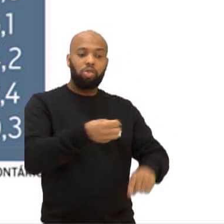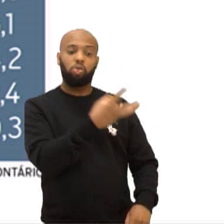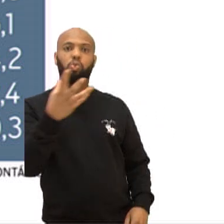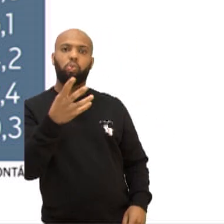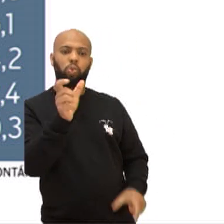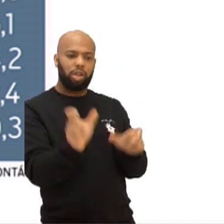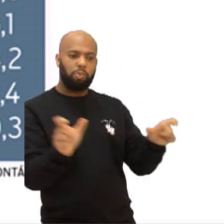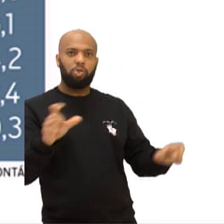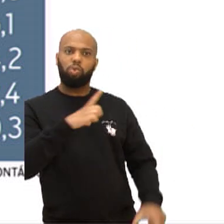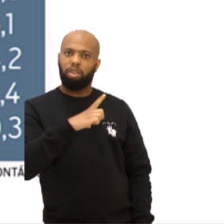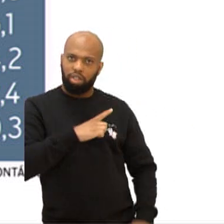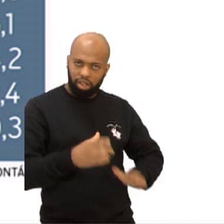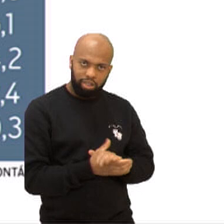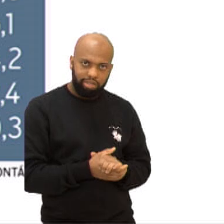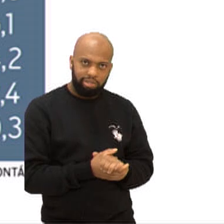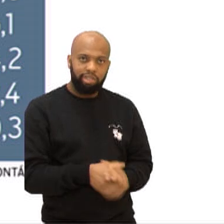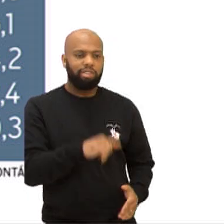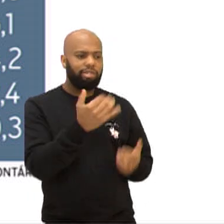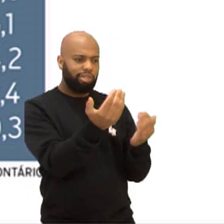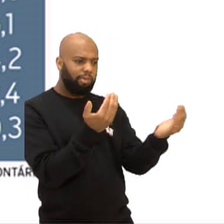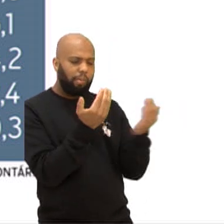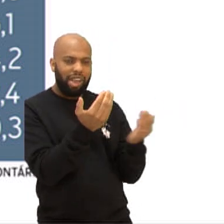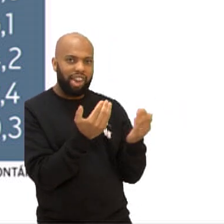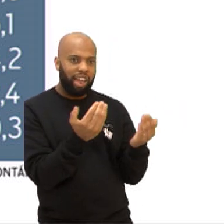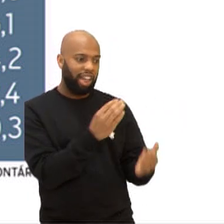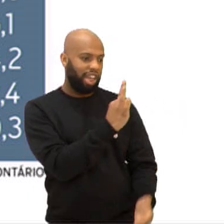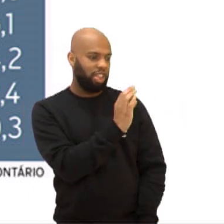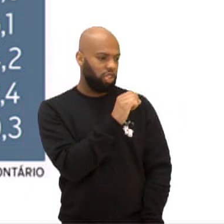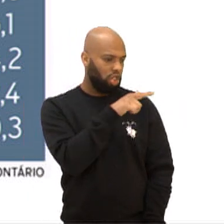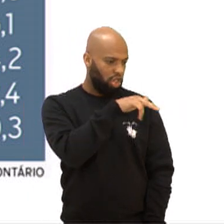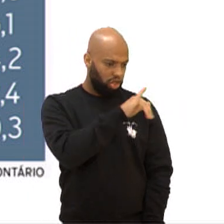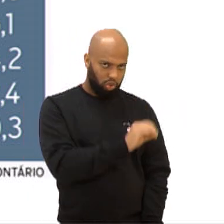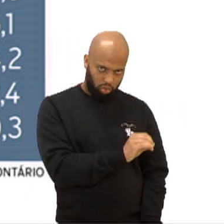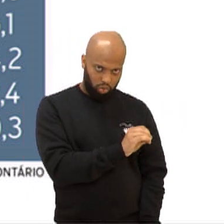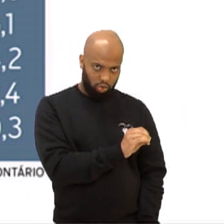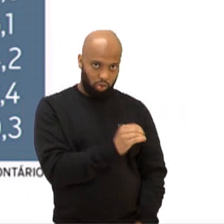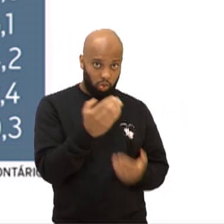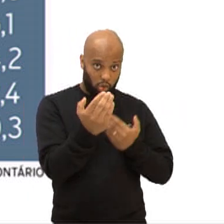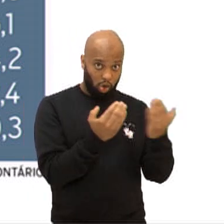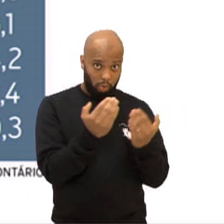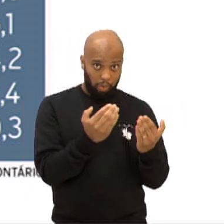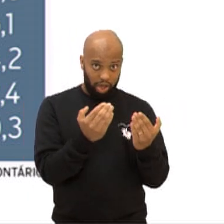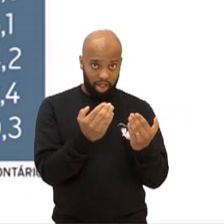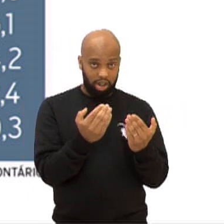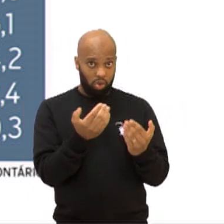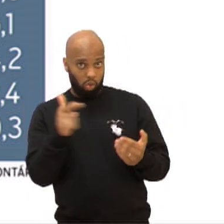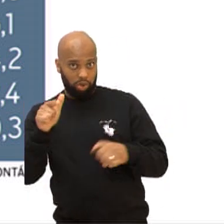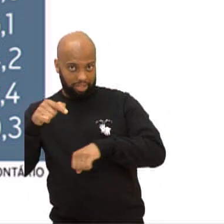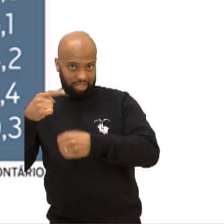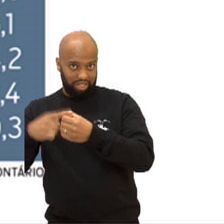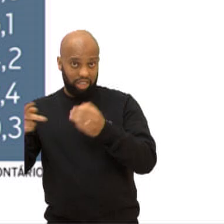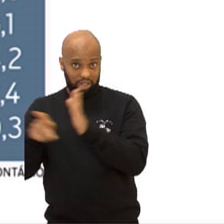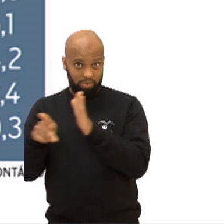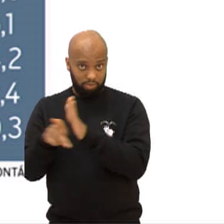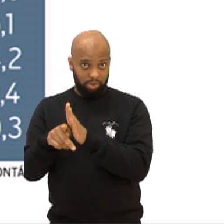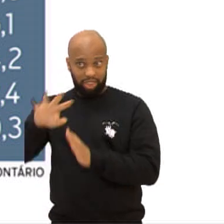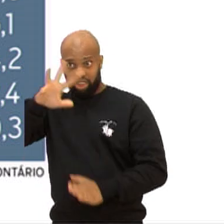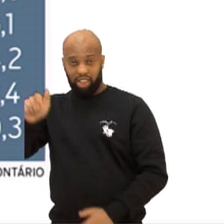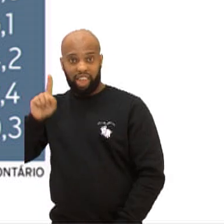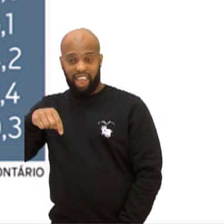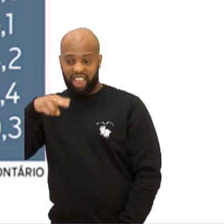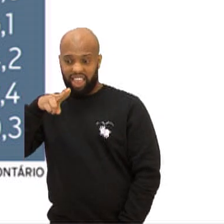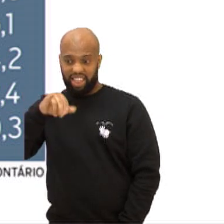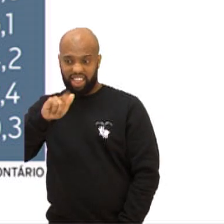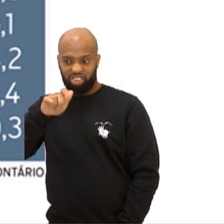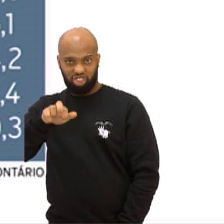pessoas. Então, se nós compararmos só Tóquio com Nigéria, qual é a perspectiva, qual é a cidade mais pobre